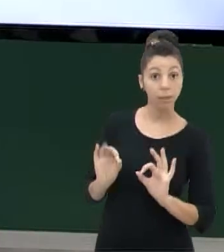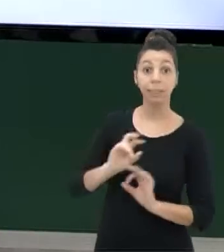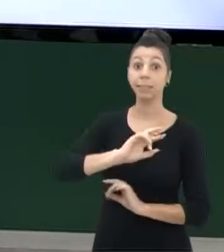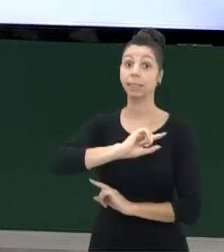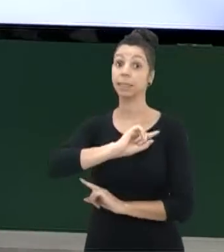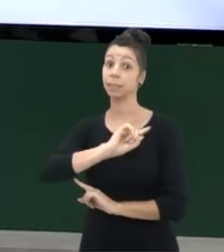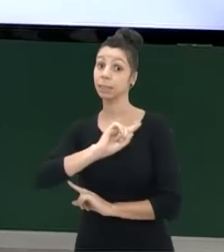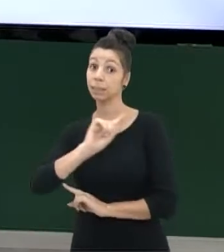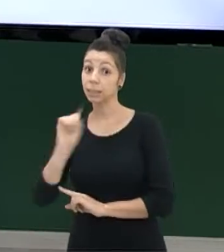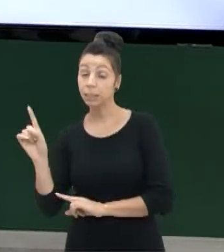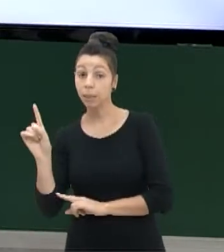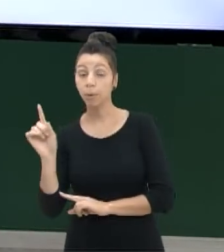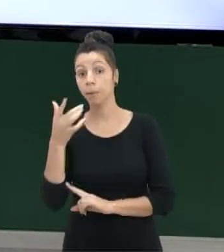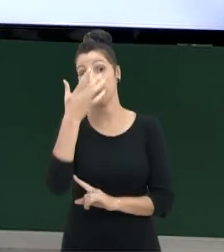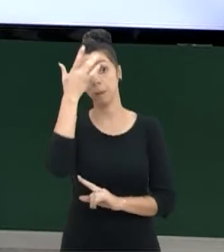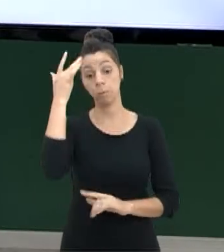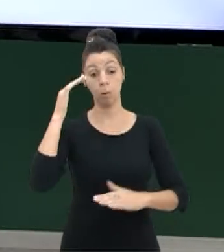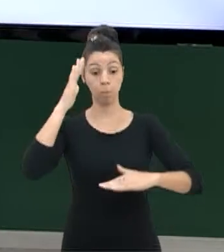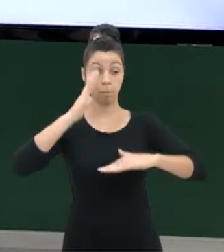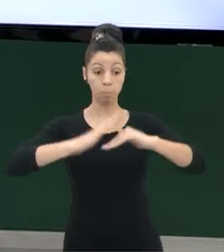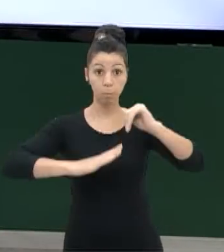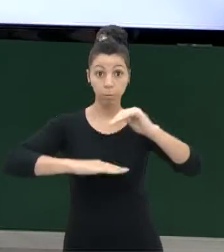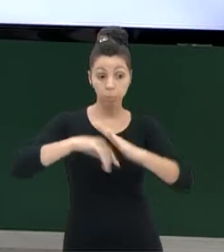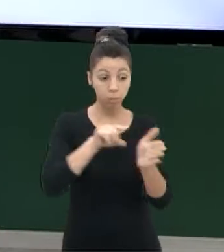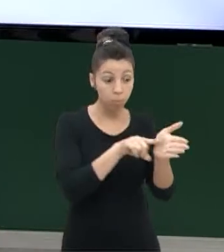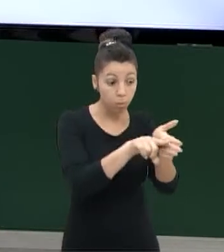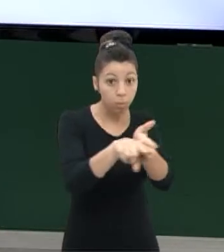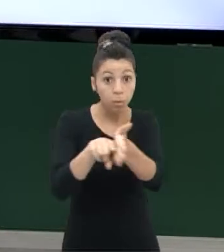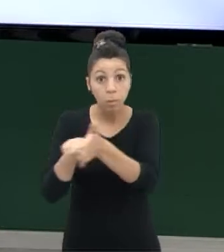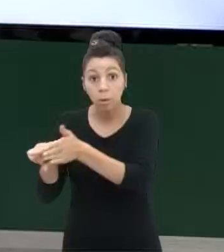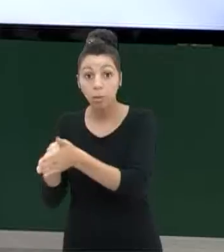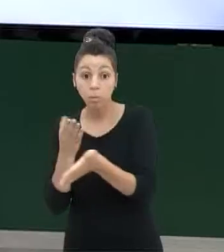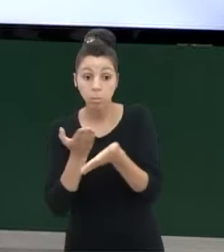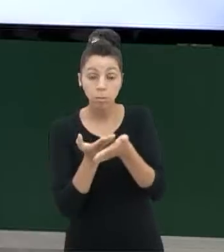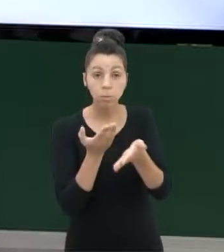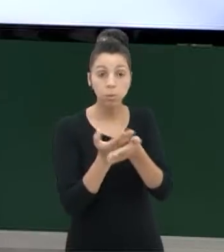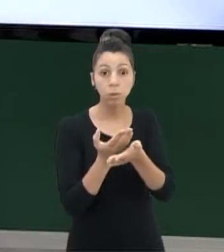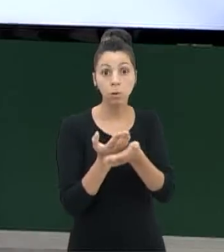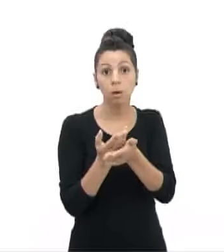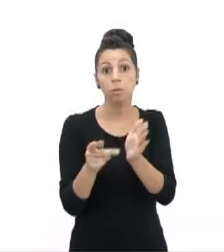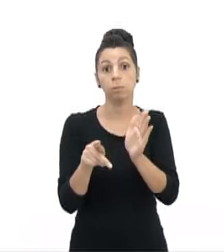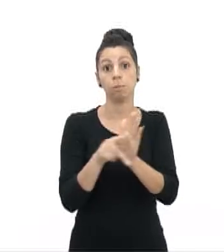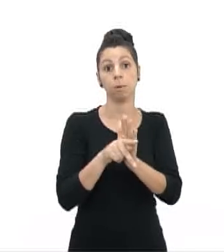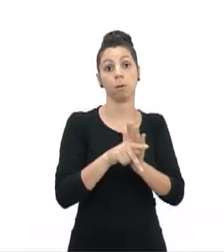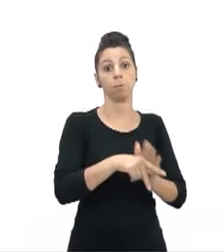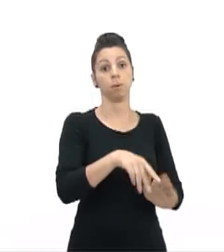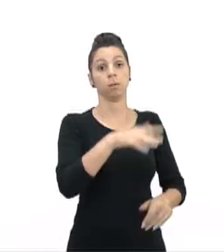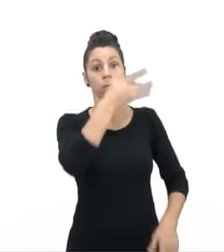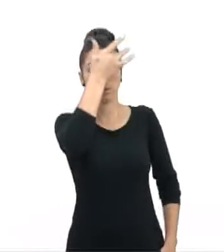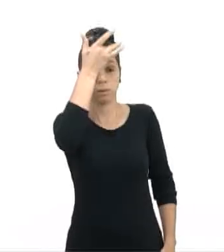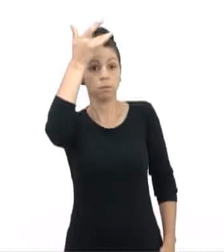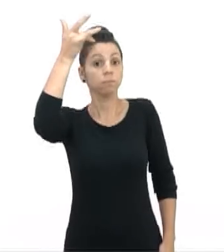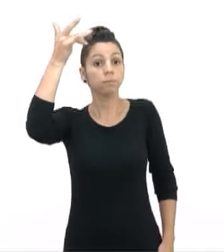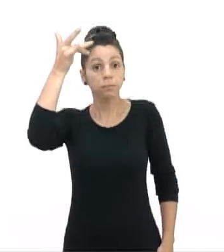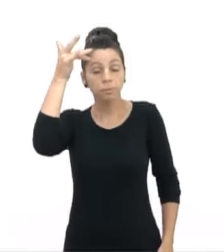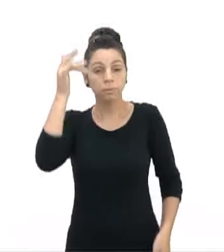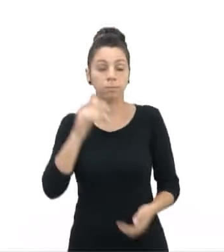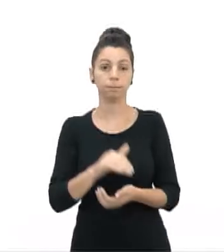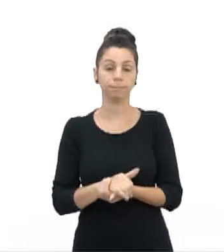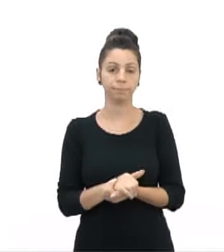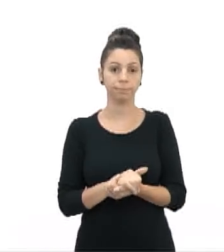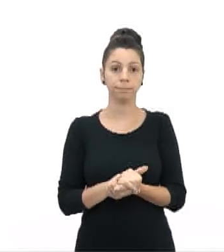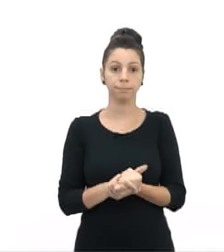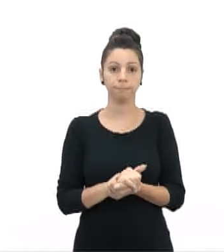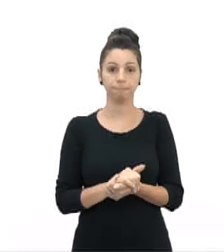pessoas que são especialistas, estudiosos de saúde mental, tá? Seja otimista,